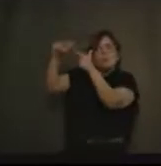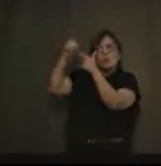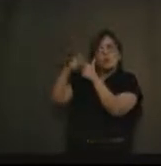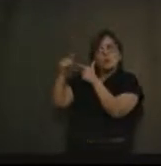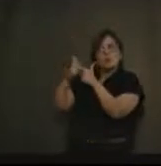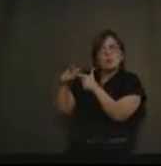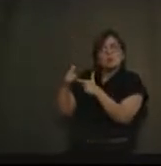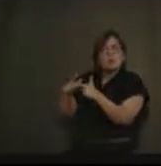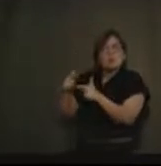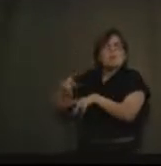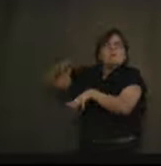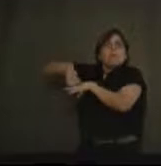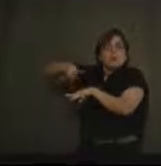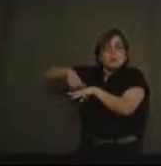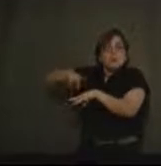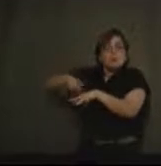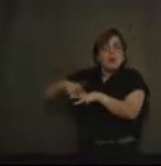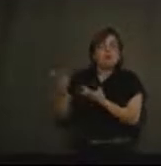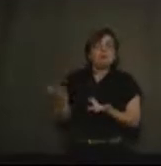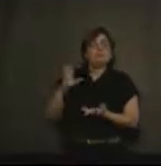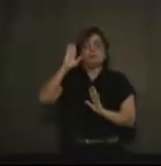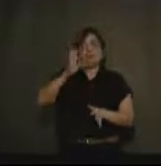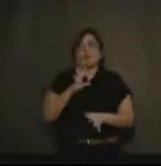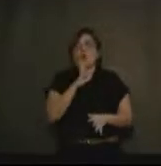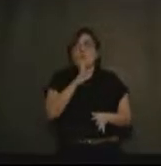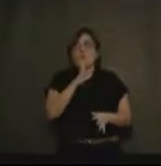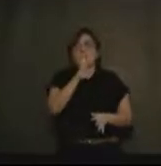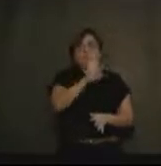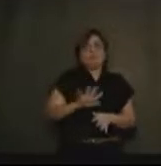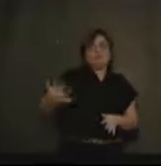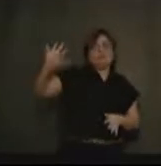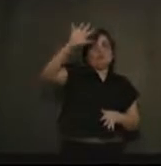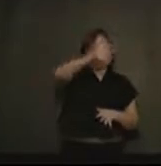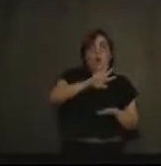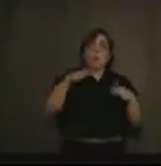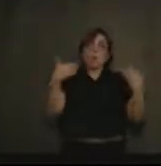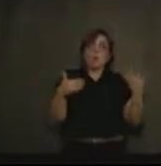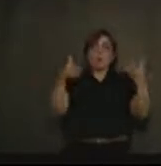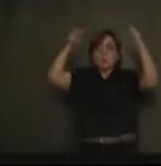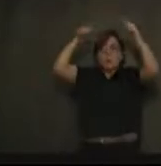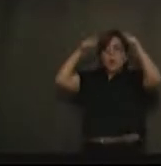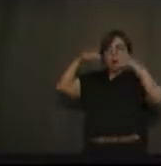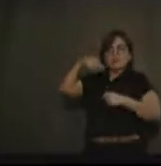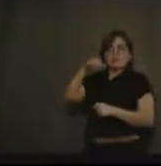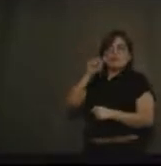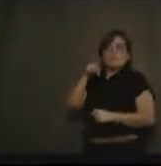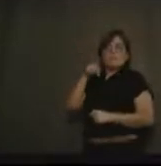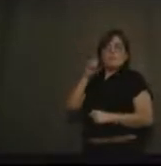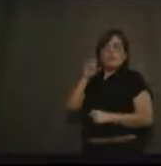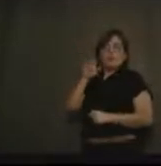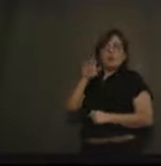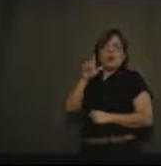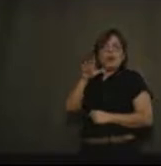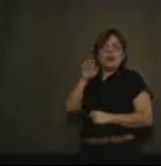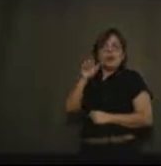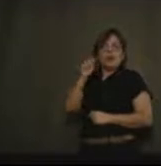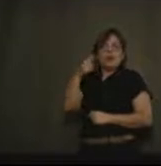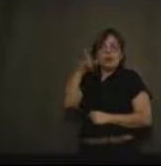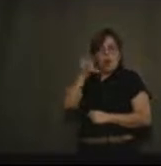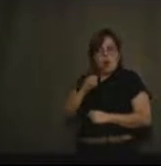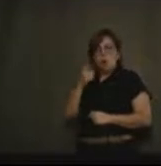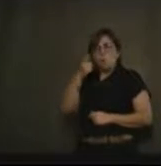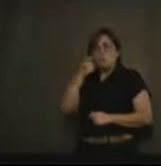com a matemática, é um fato conhecido que quando Napoleão viu o Tratado de Mecânica Celeste de